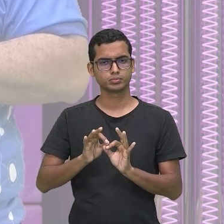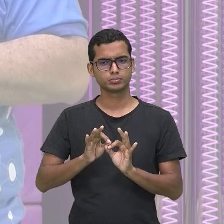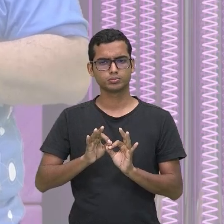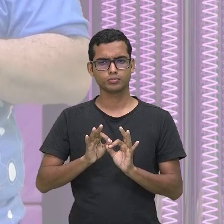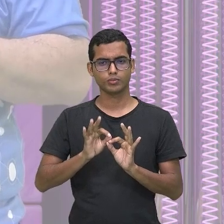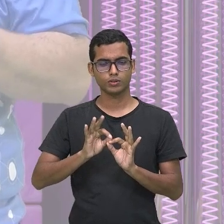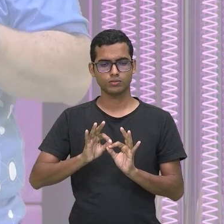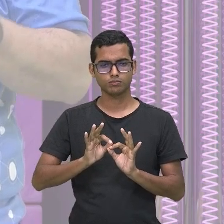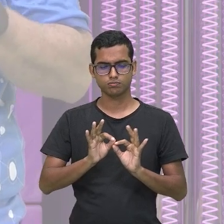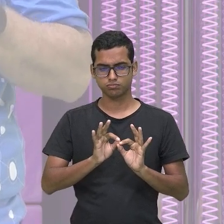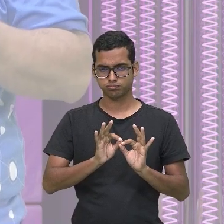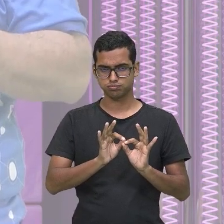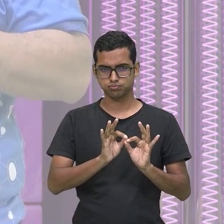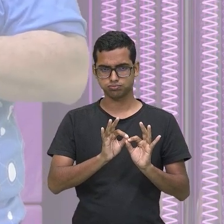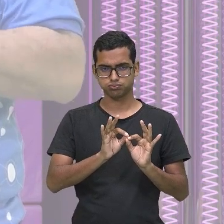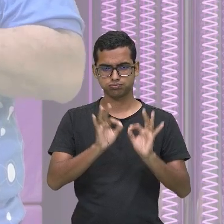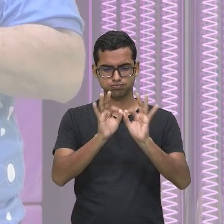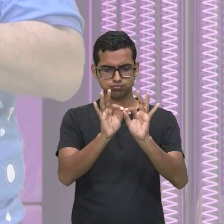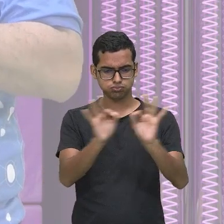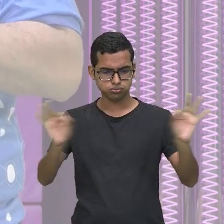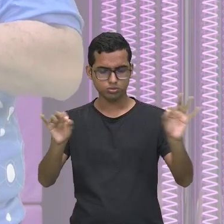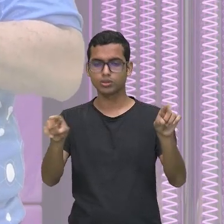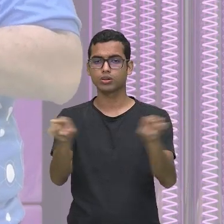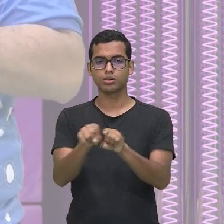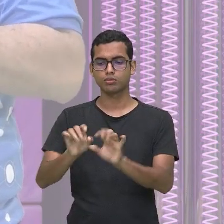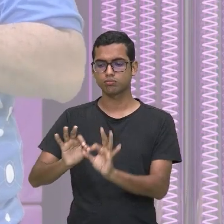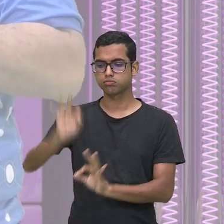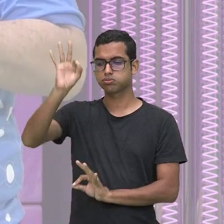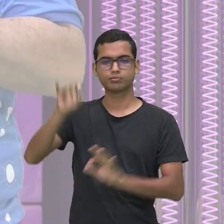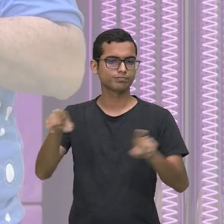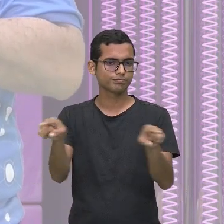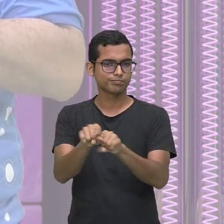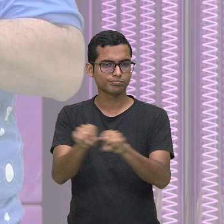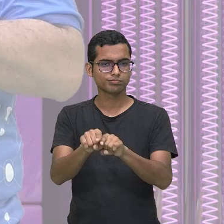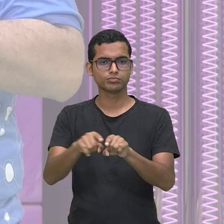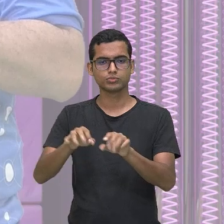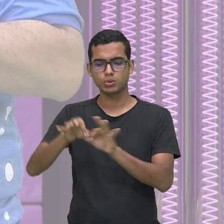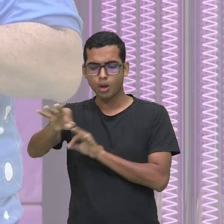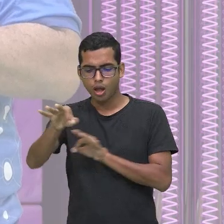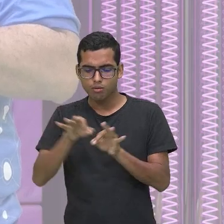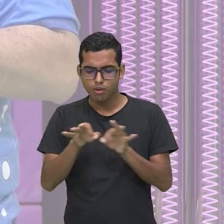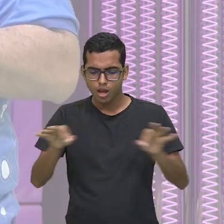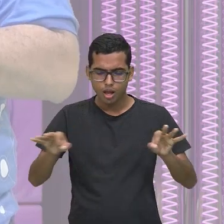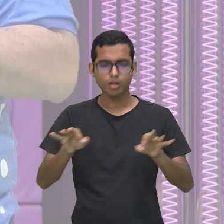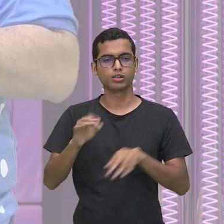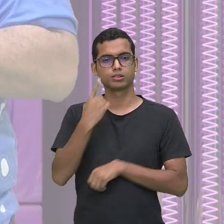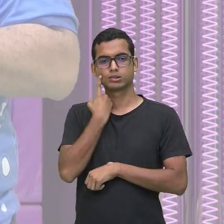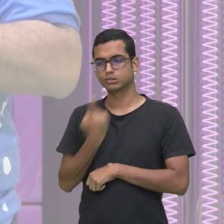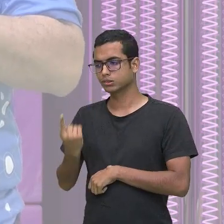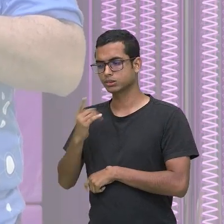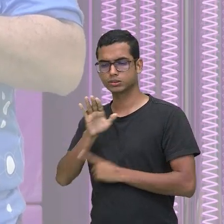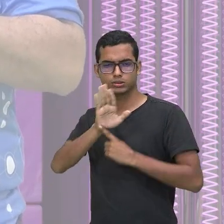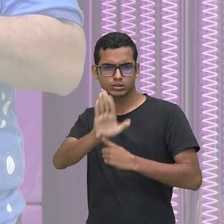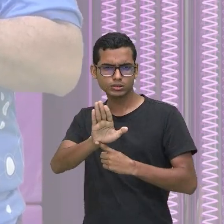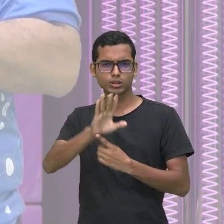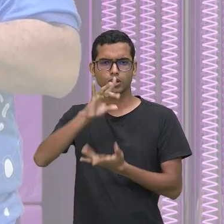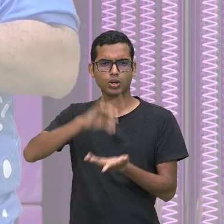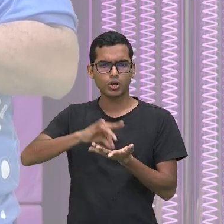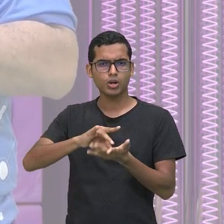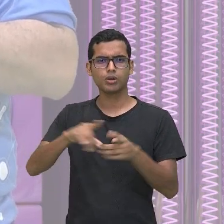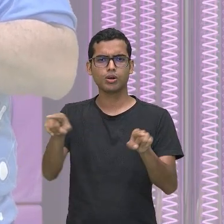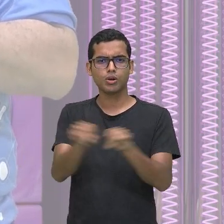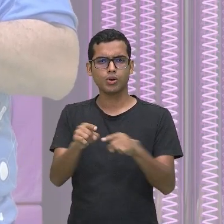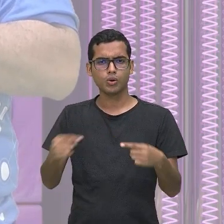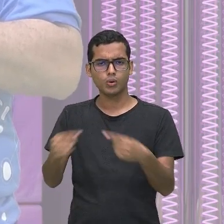vertical, e essas retas, as infinitas retas, se aproximam de tal maneira que